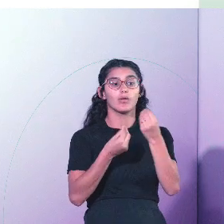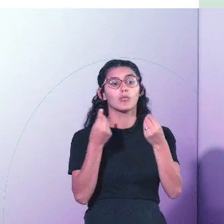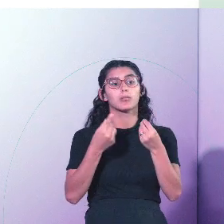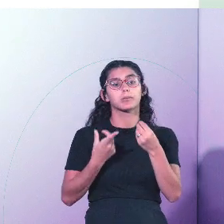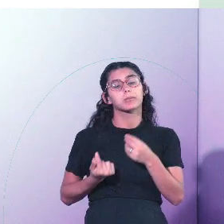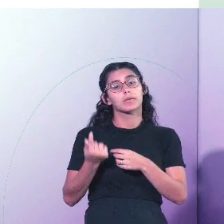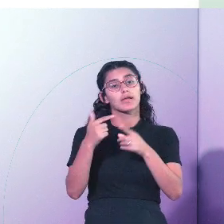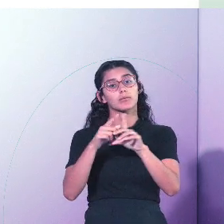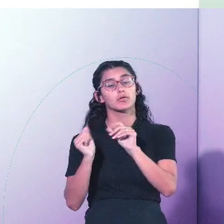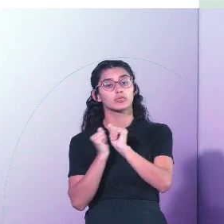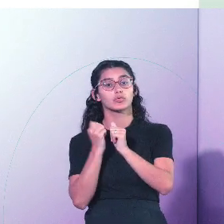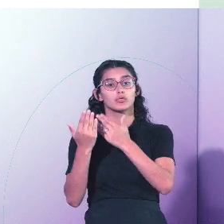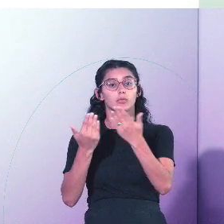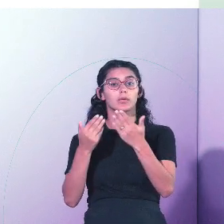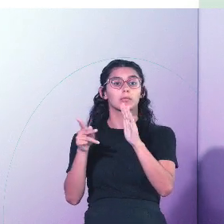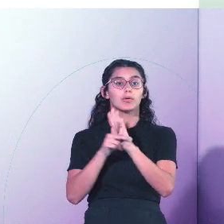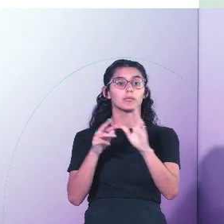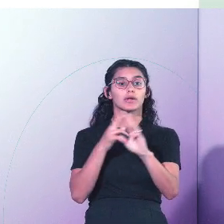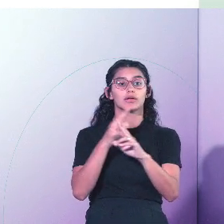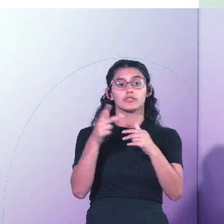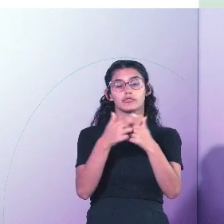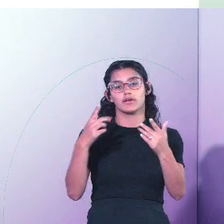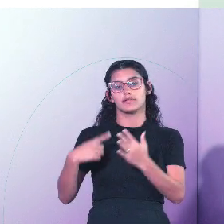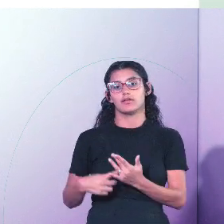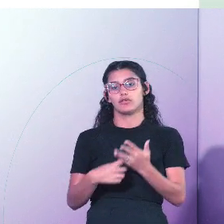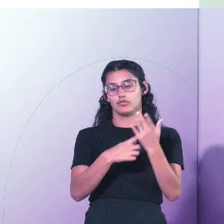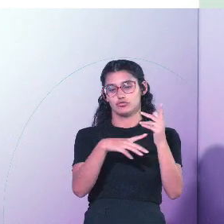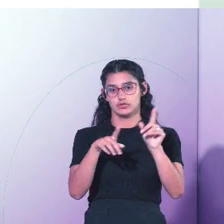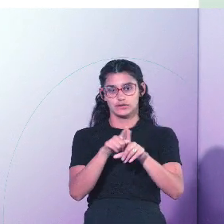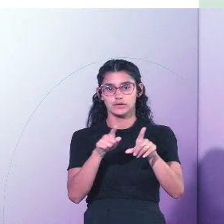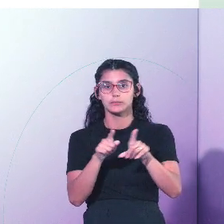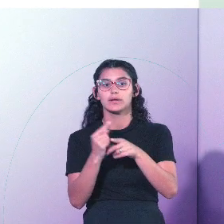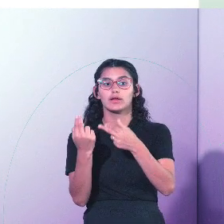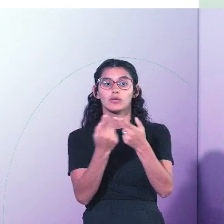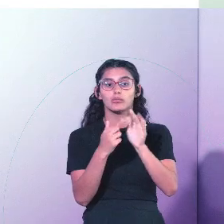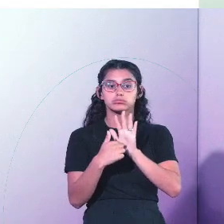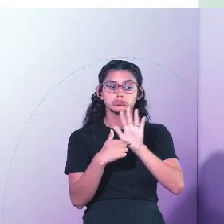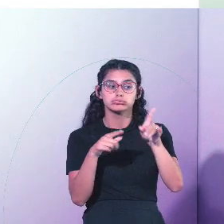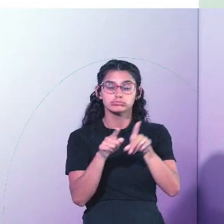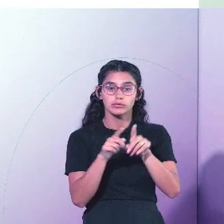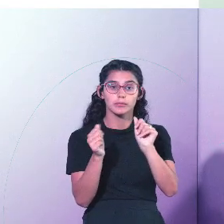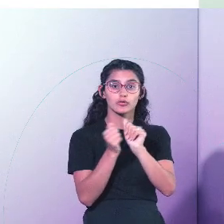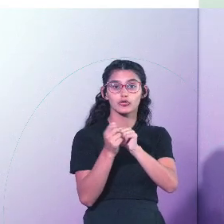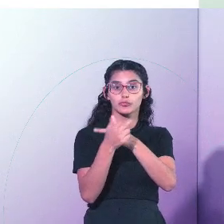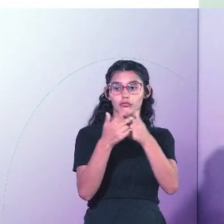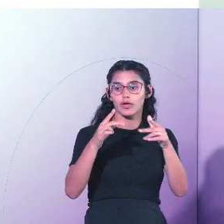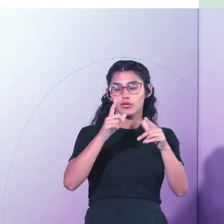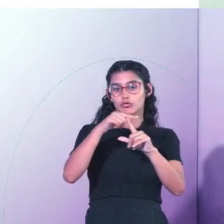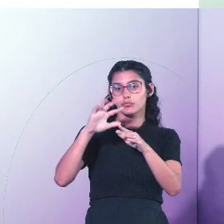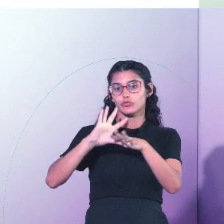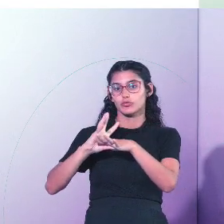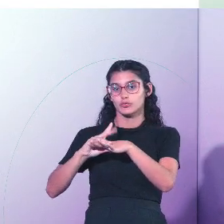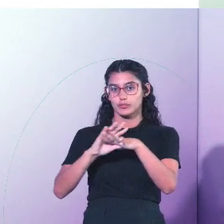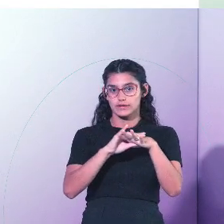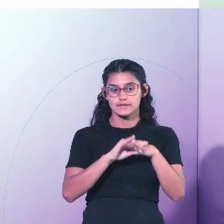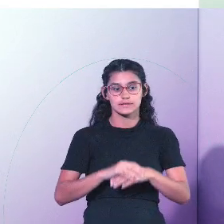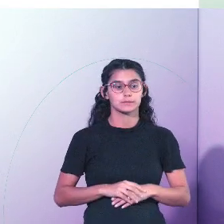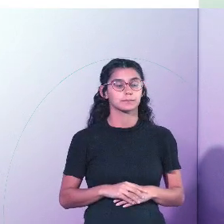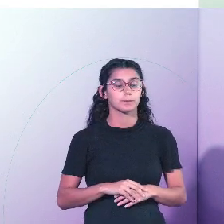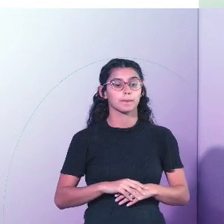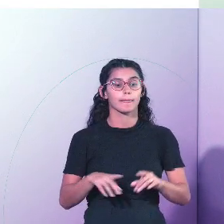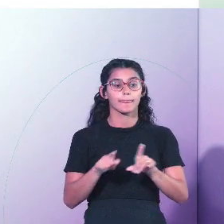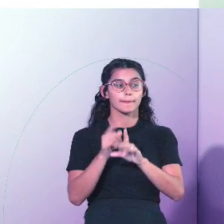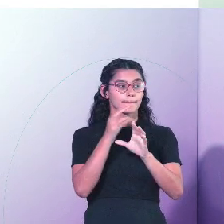preço, o custo se compara em relação às outras tecnologias, para a mesma indicação e também para outras doenças? Qual é o